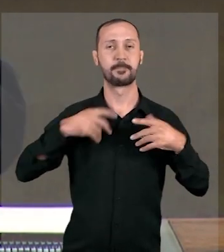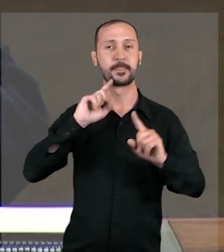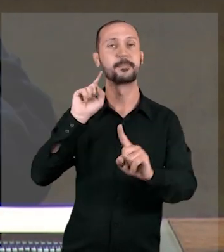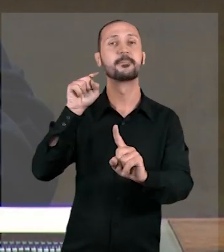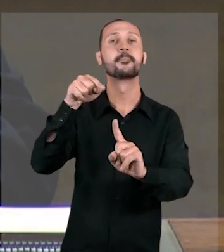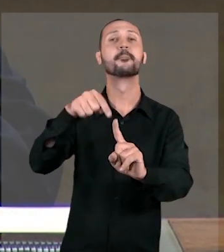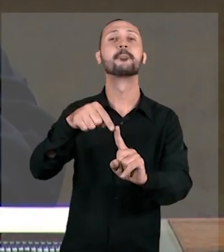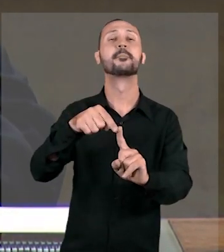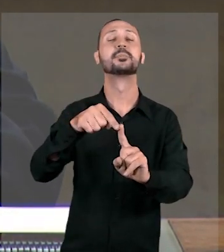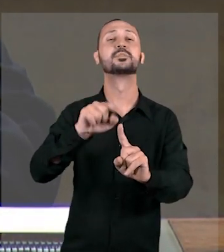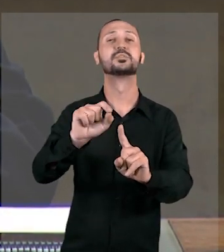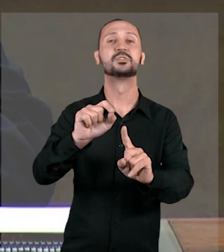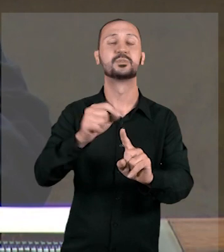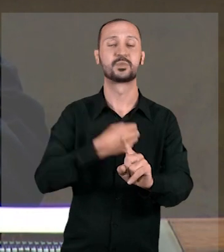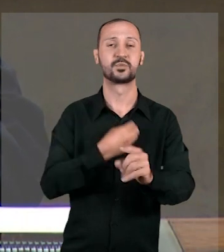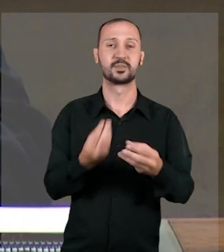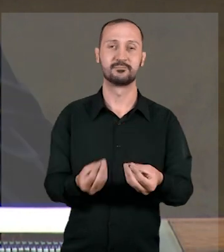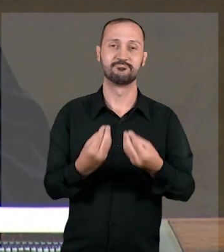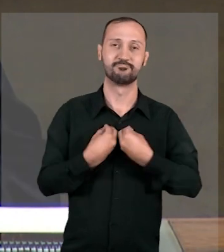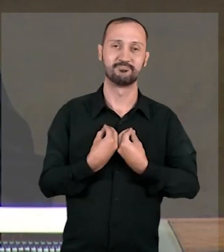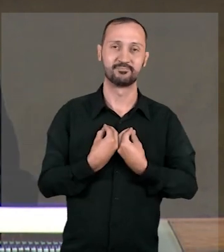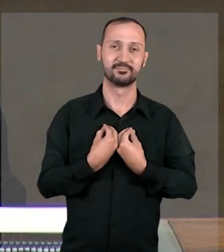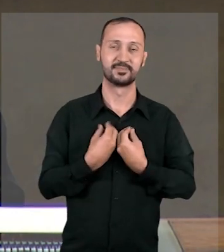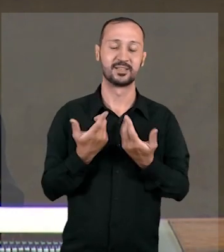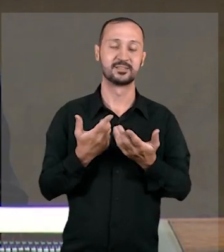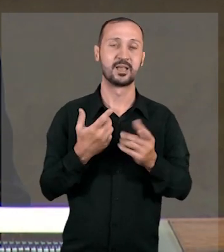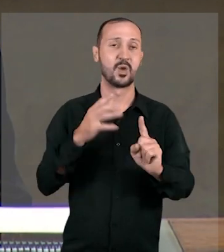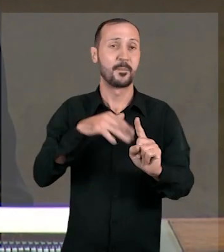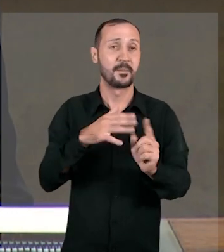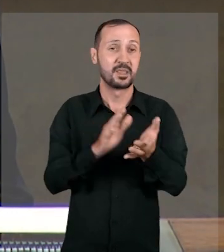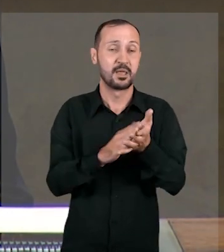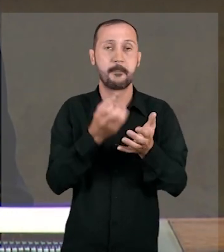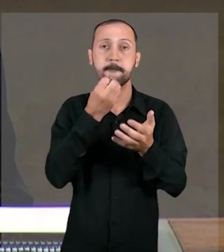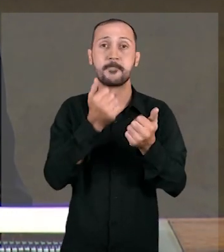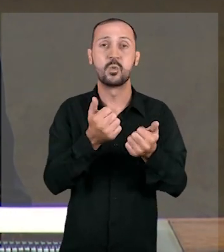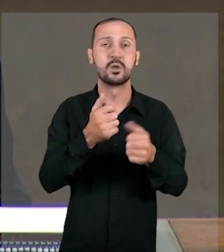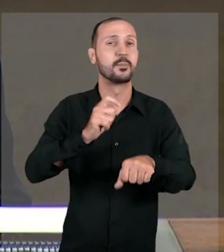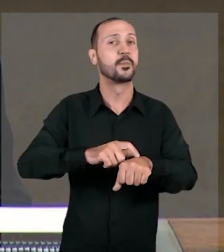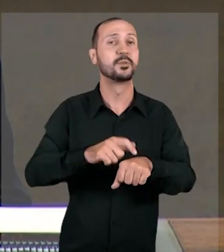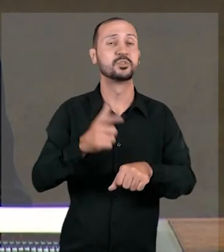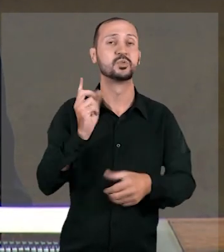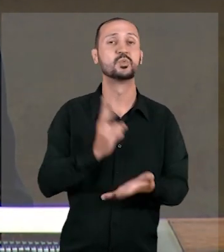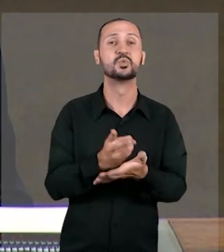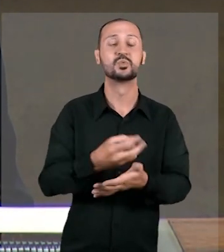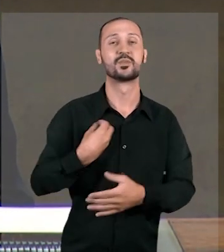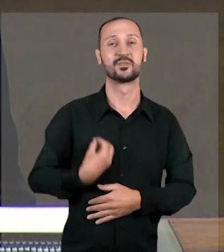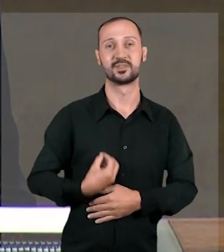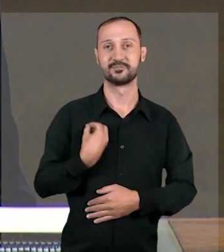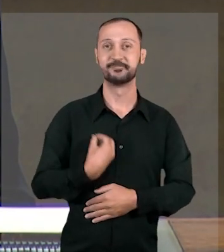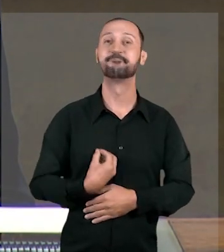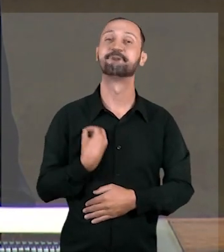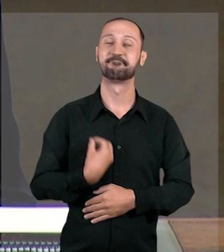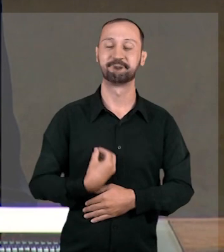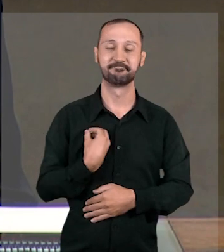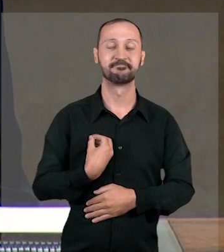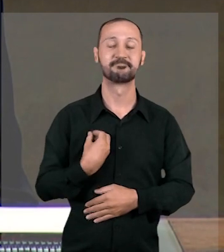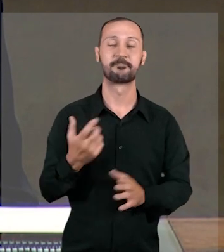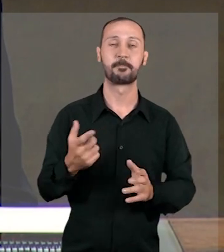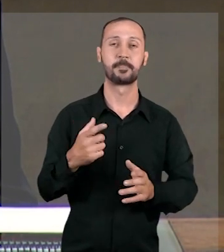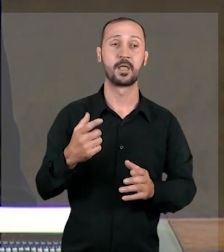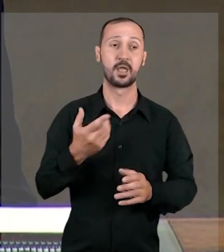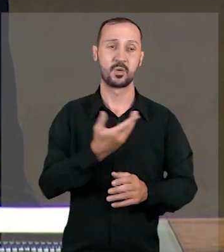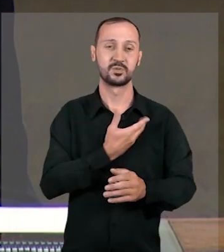vida nos dá. Eu fico particularmente feliz. Homenagem boa é assim quando a gente está vivo, né? Que você